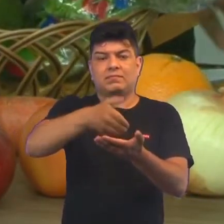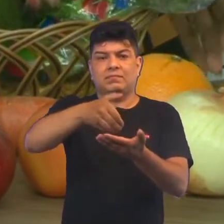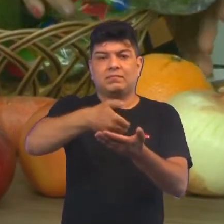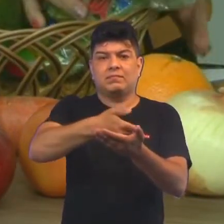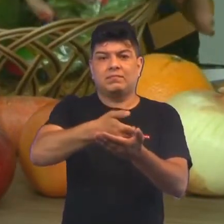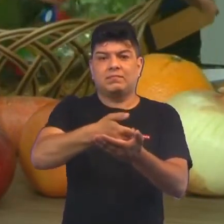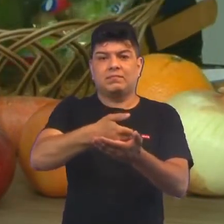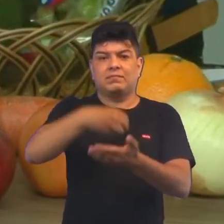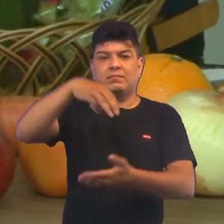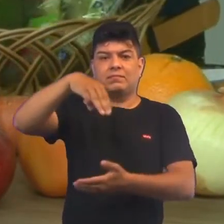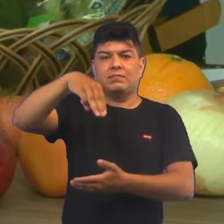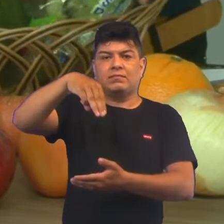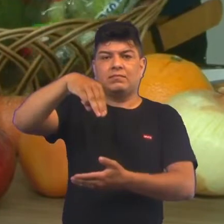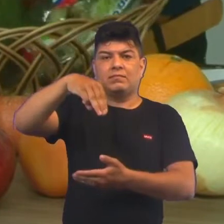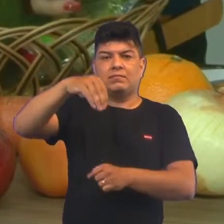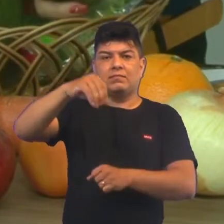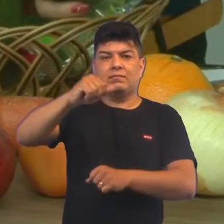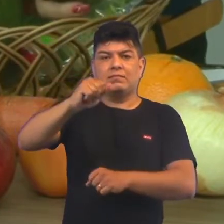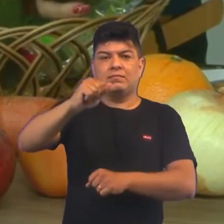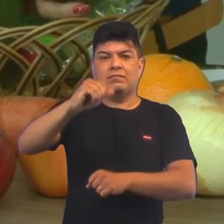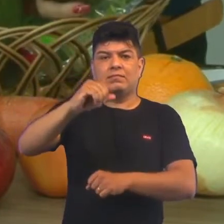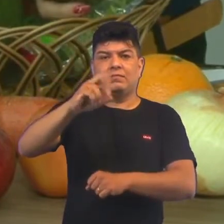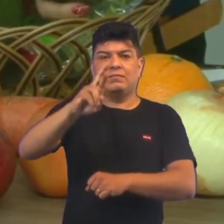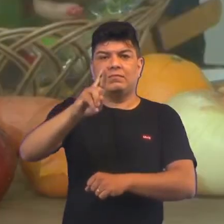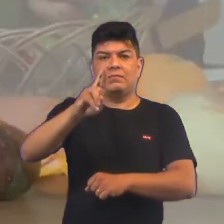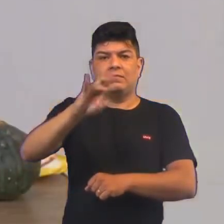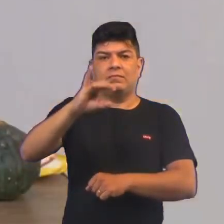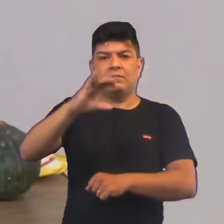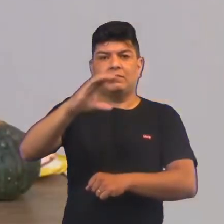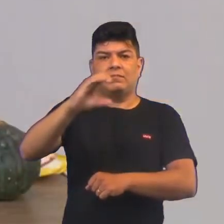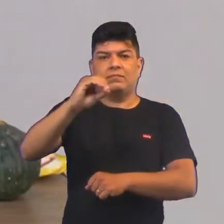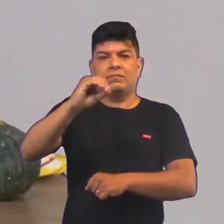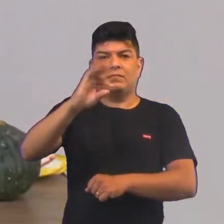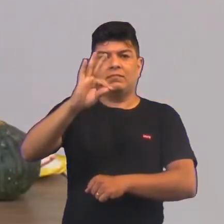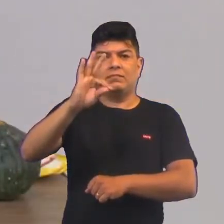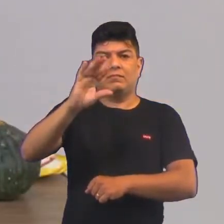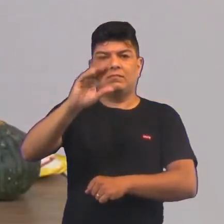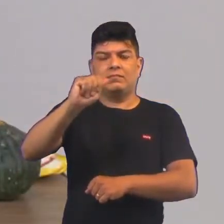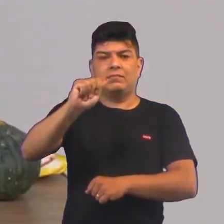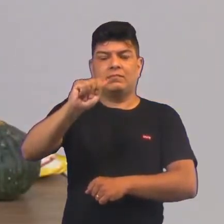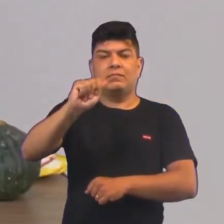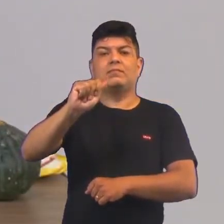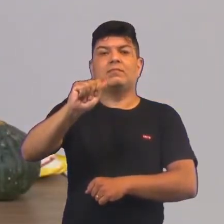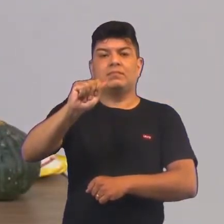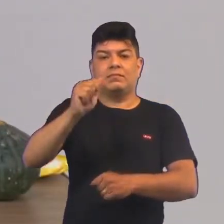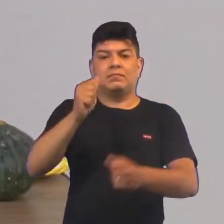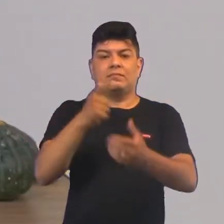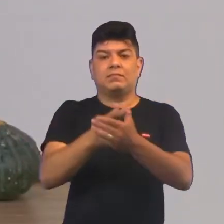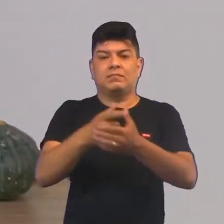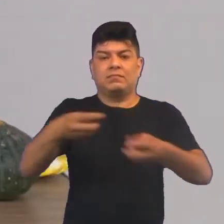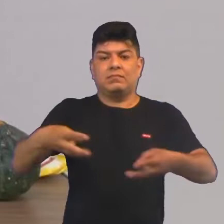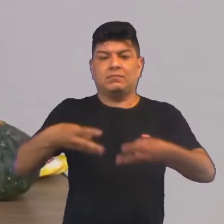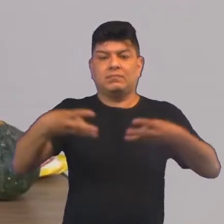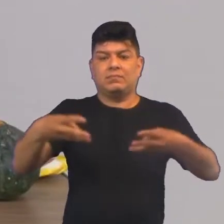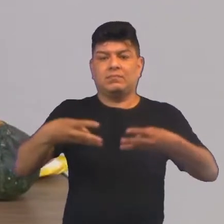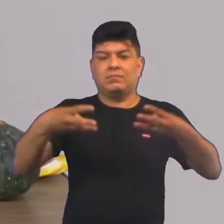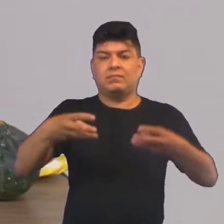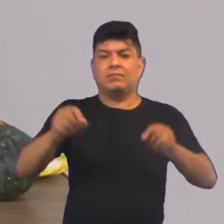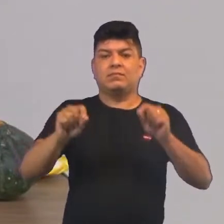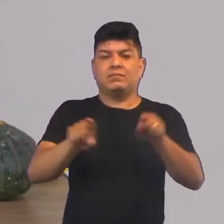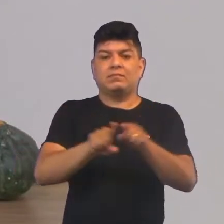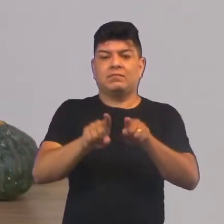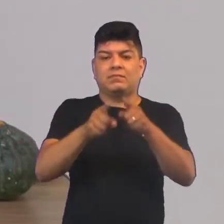Dona Maricota também comprou alface. Muito bem. Comprou